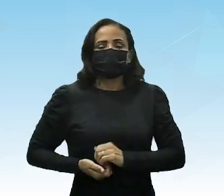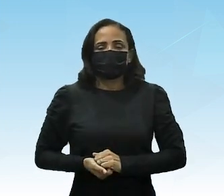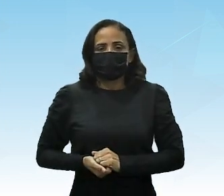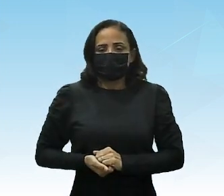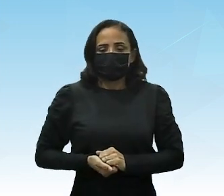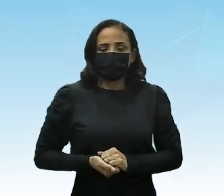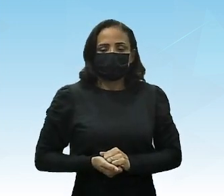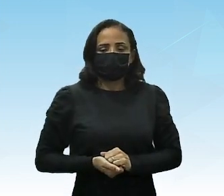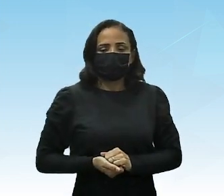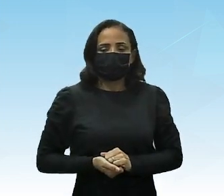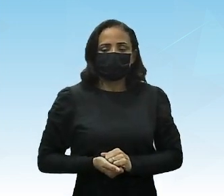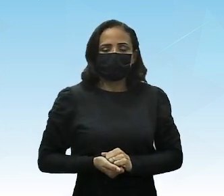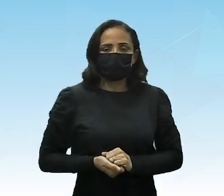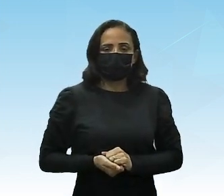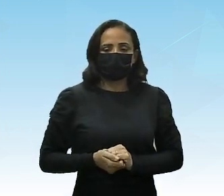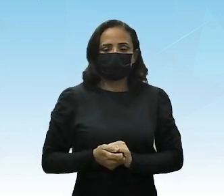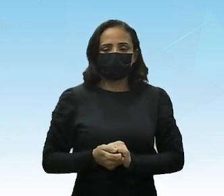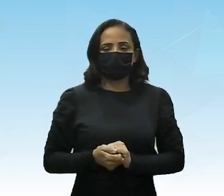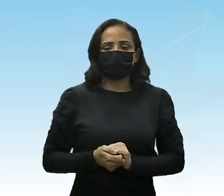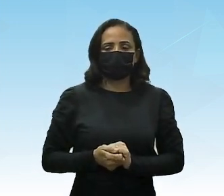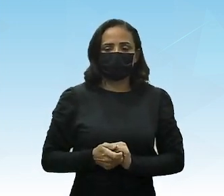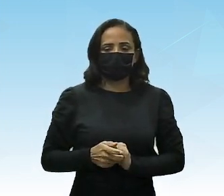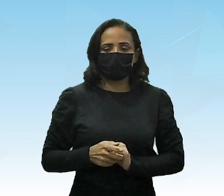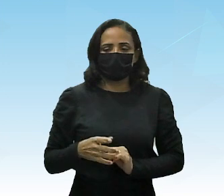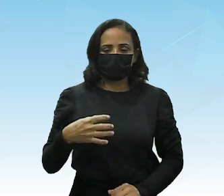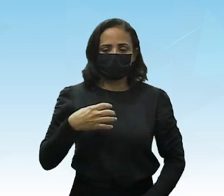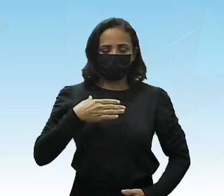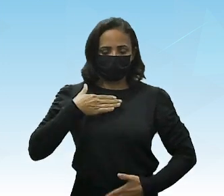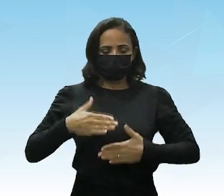ó, anticorpo é proteína.